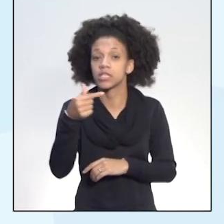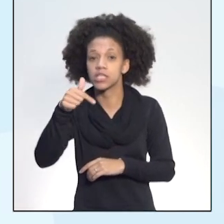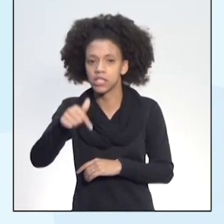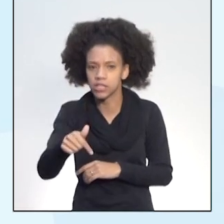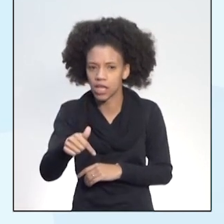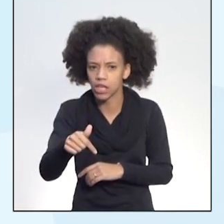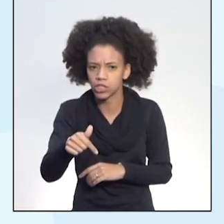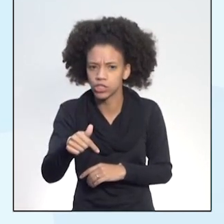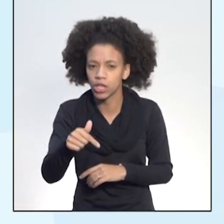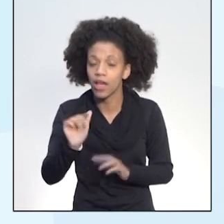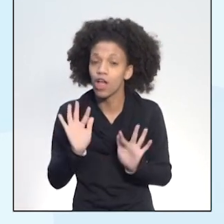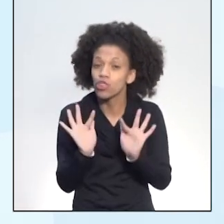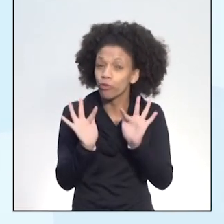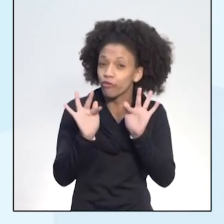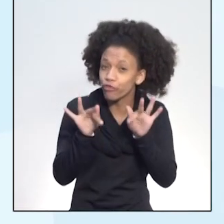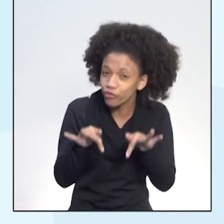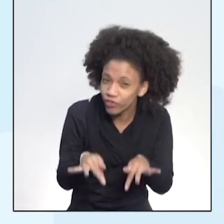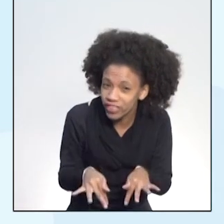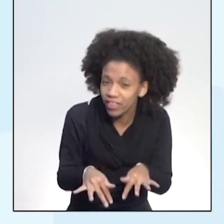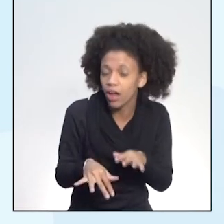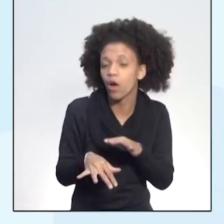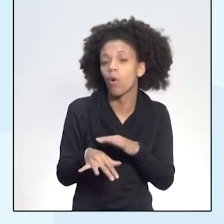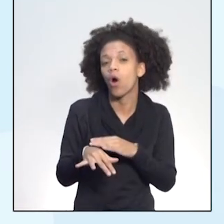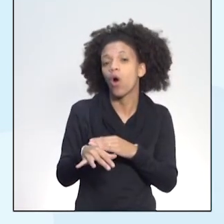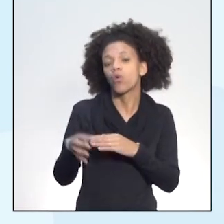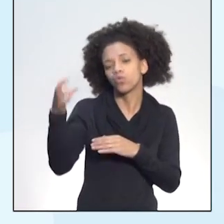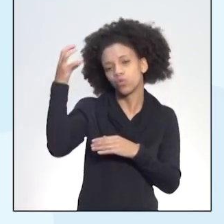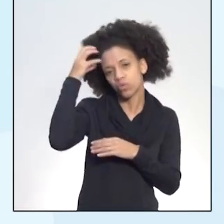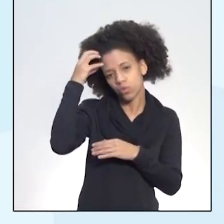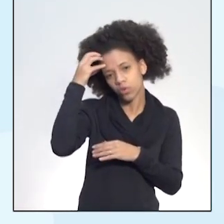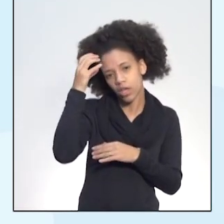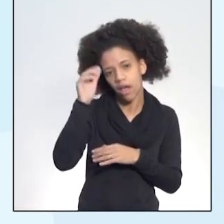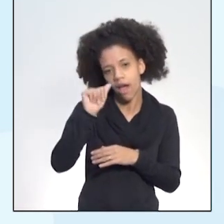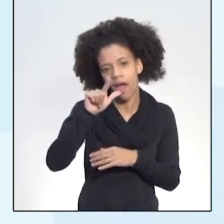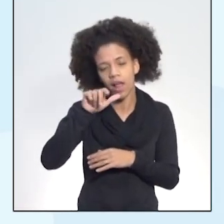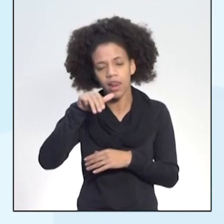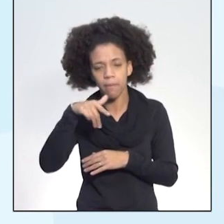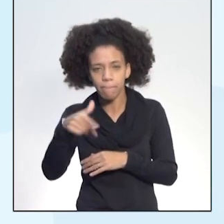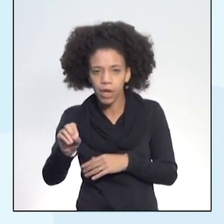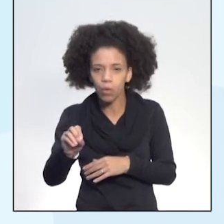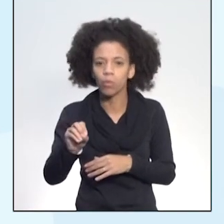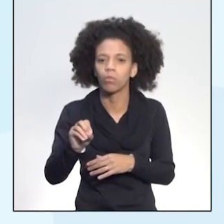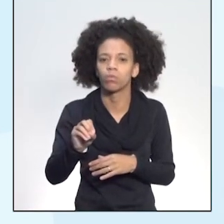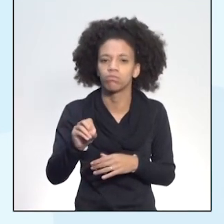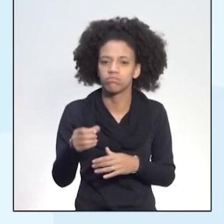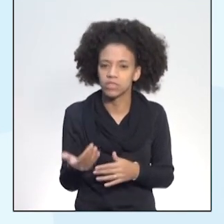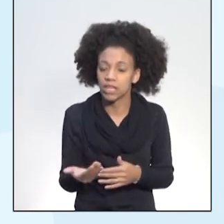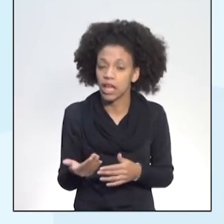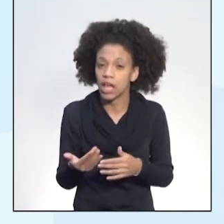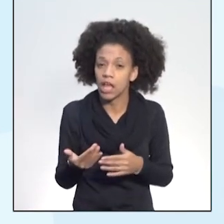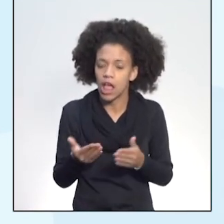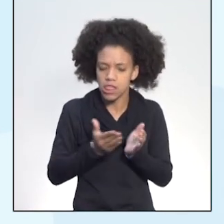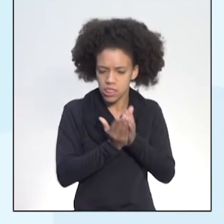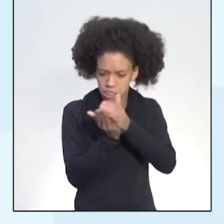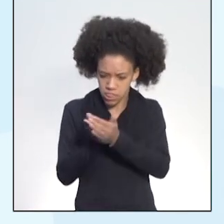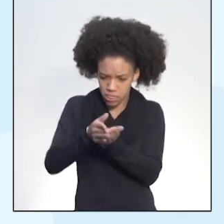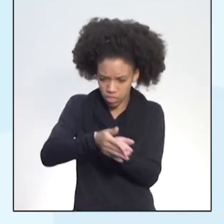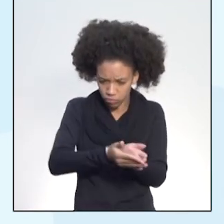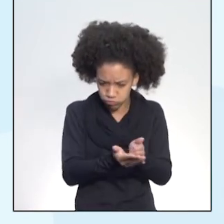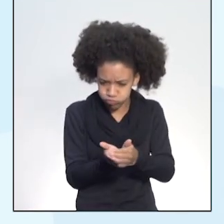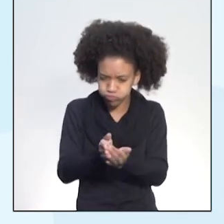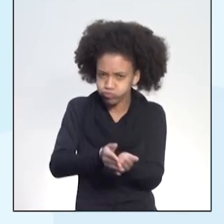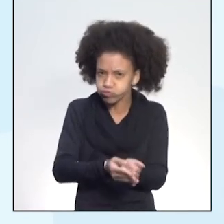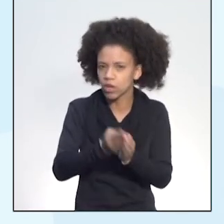1917, após o Império Alemão ter torpedeado navios cargueiros